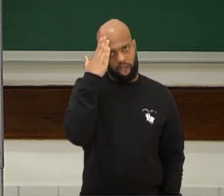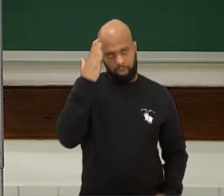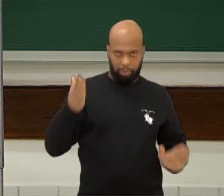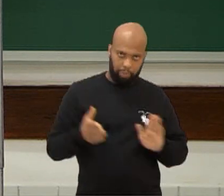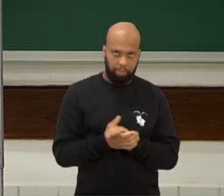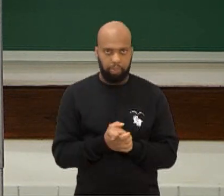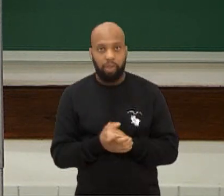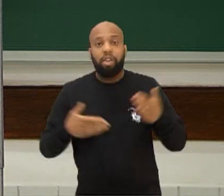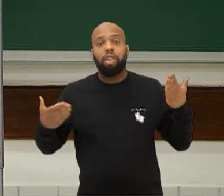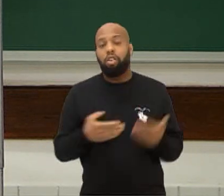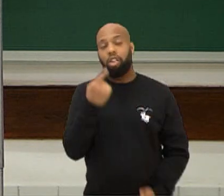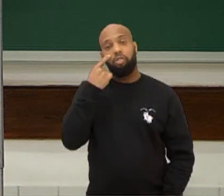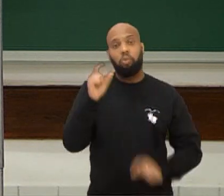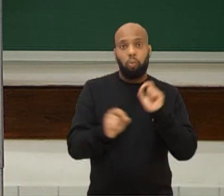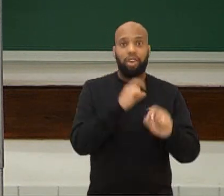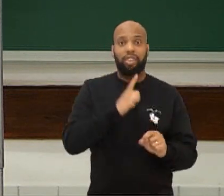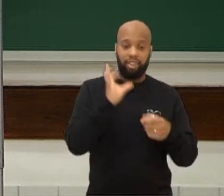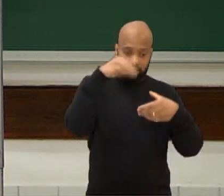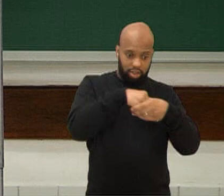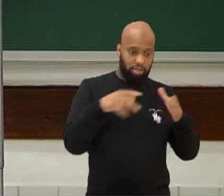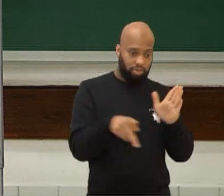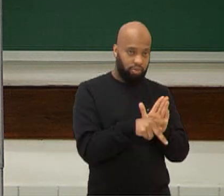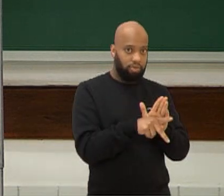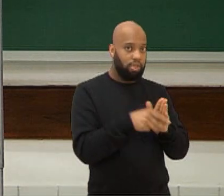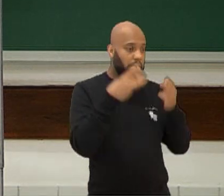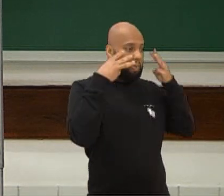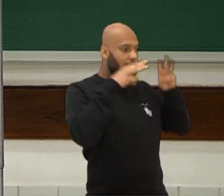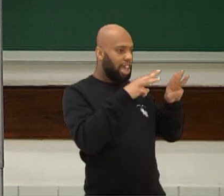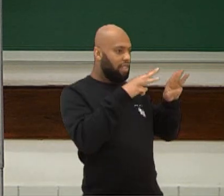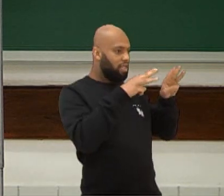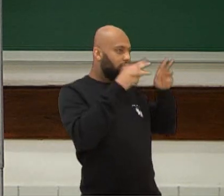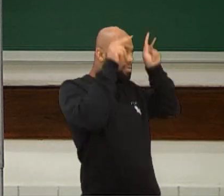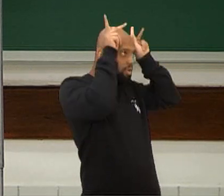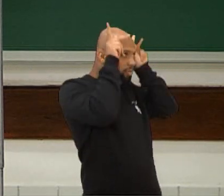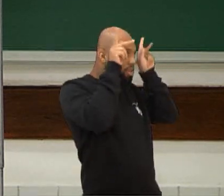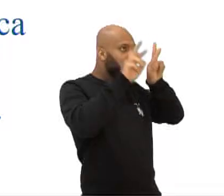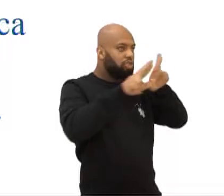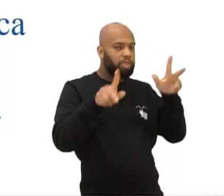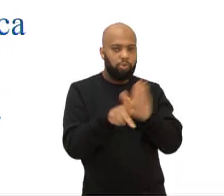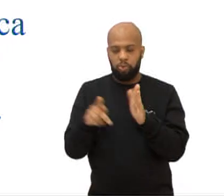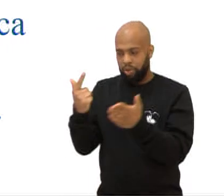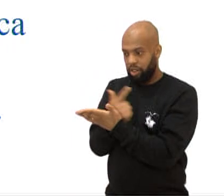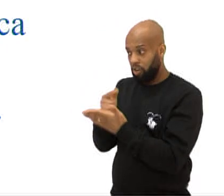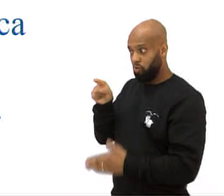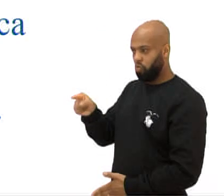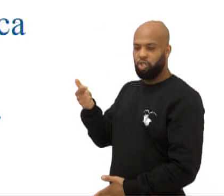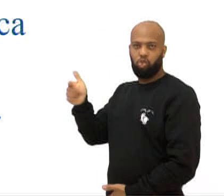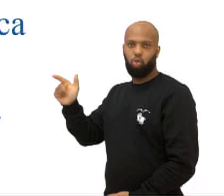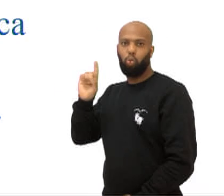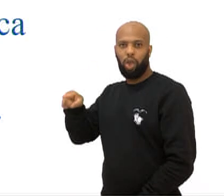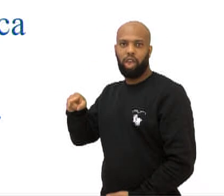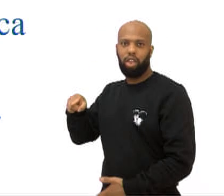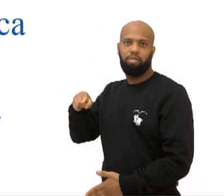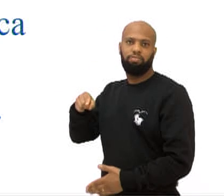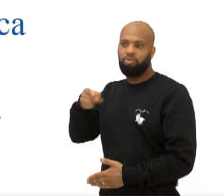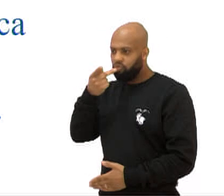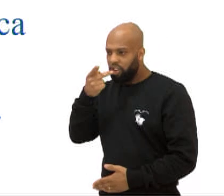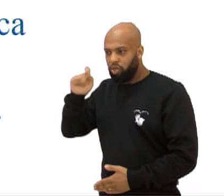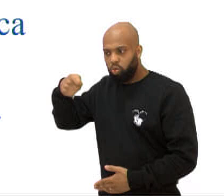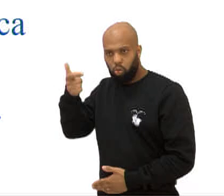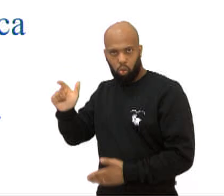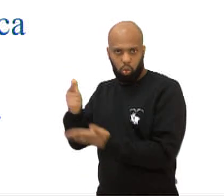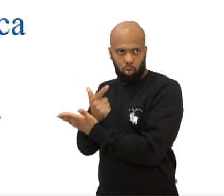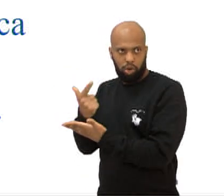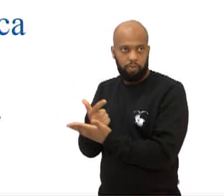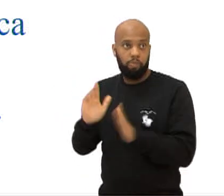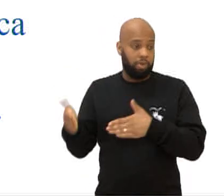agora nós vamos ver o que é que tem no Maquiavel do Príncipe de diferente do Maquiavel dos Comentários. Então, no Príncipe, Maquiavel defende